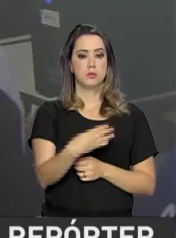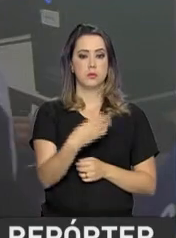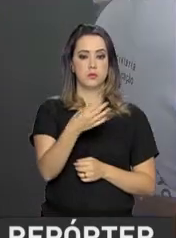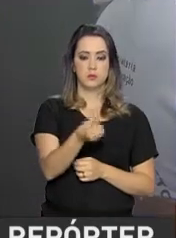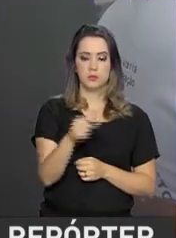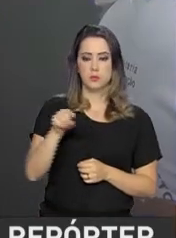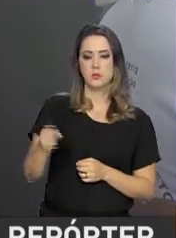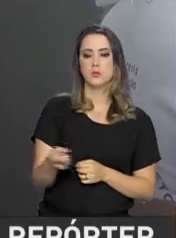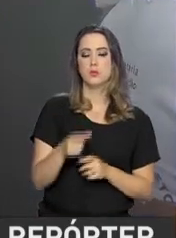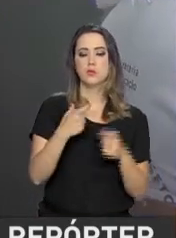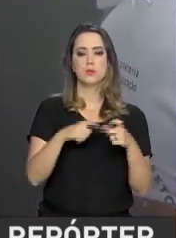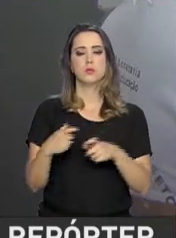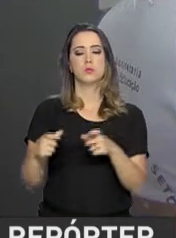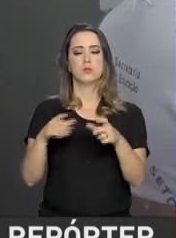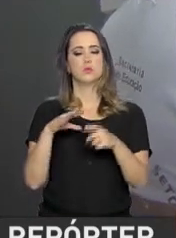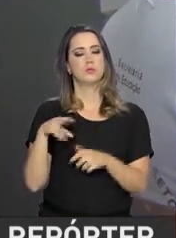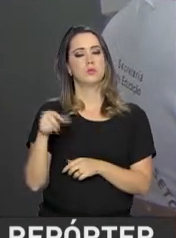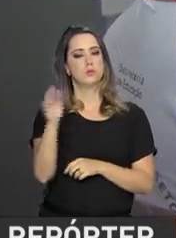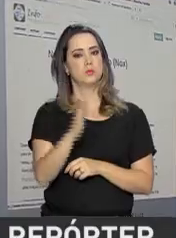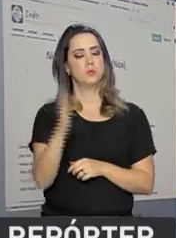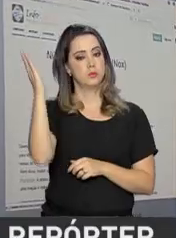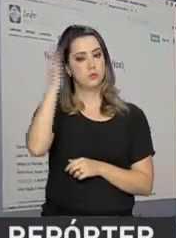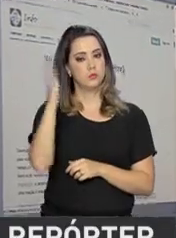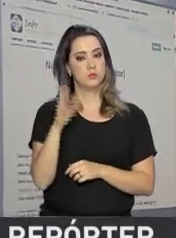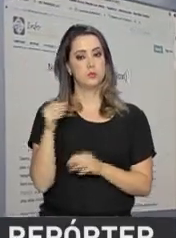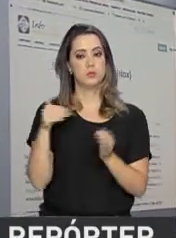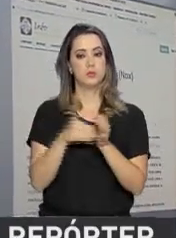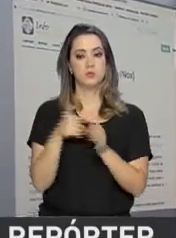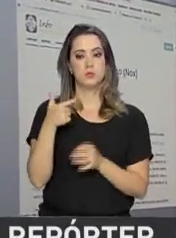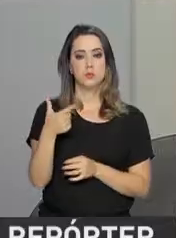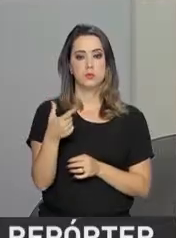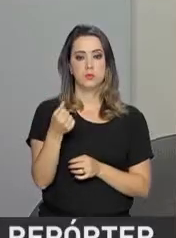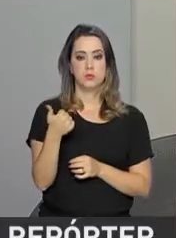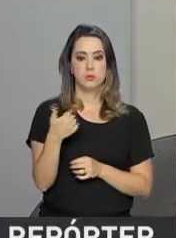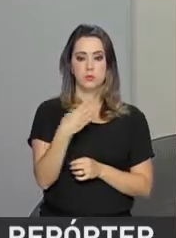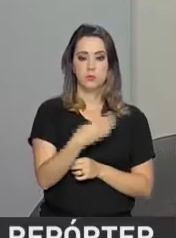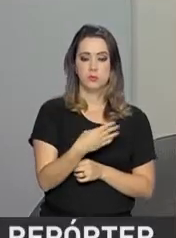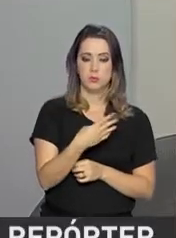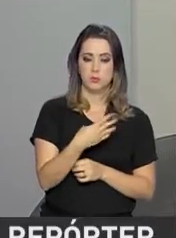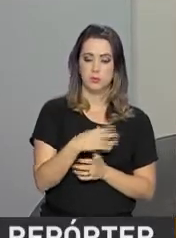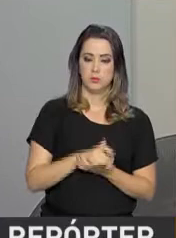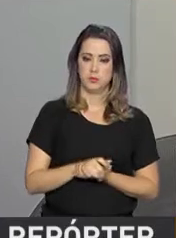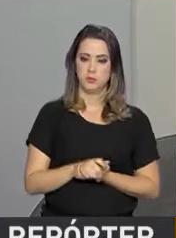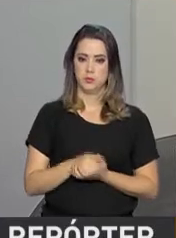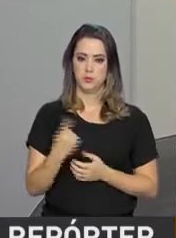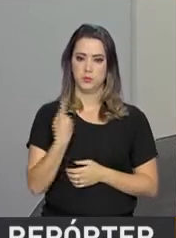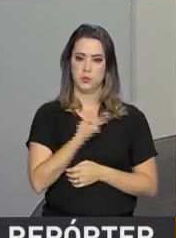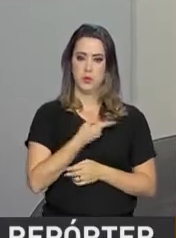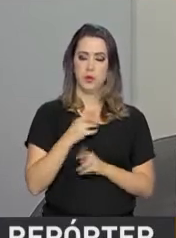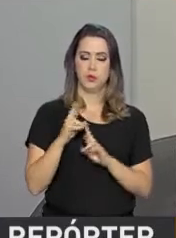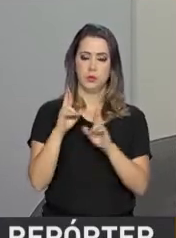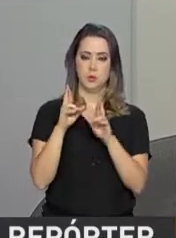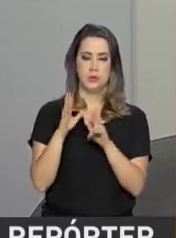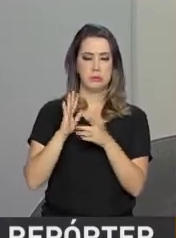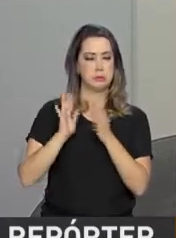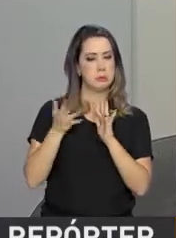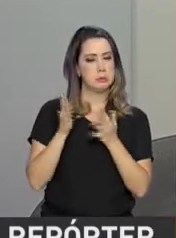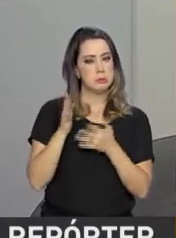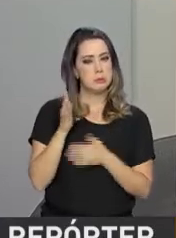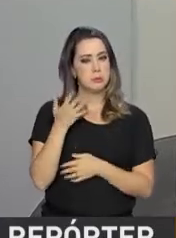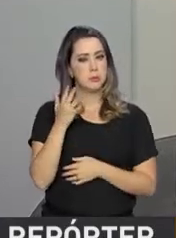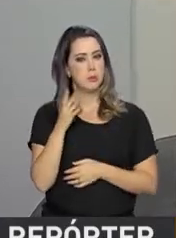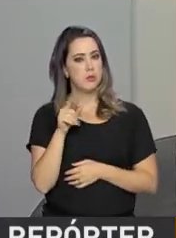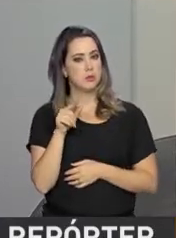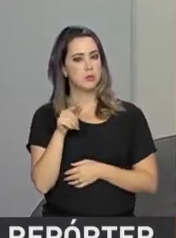mil escolas públicas de todo o brasil até 2024 nós estamos com uma previsão de 200 ea